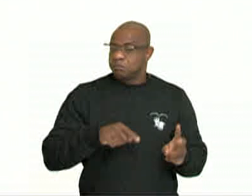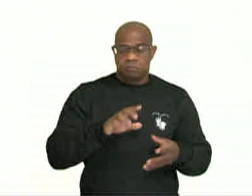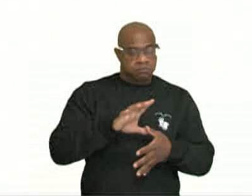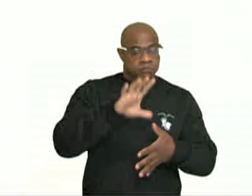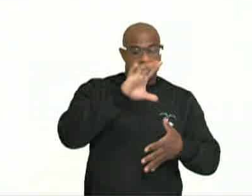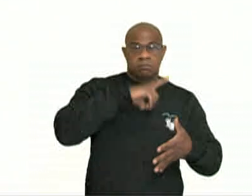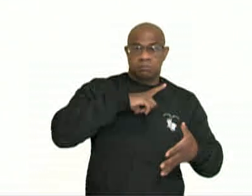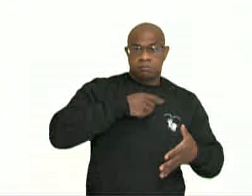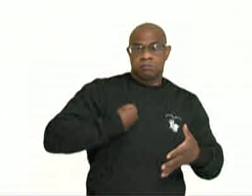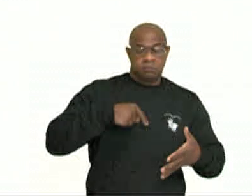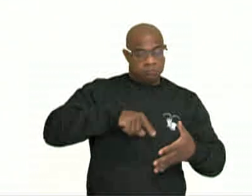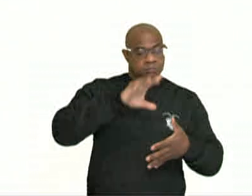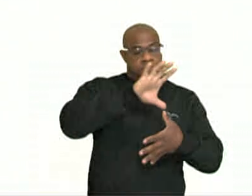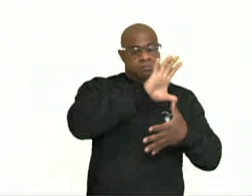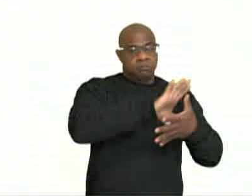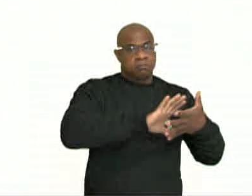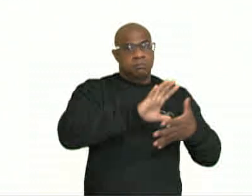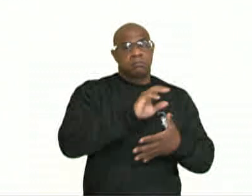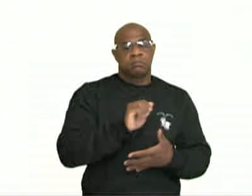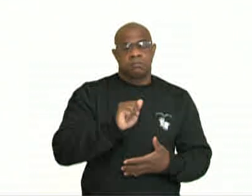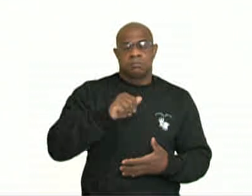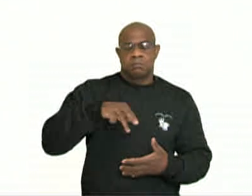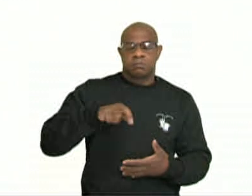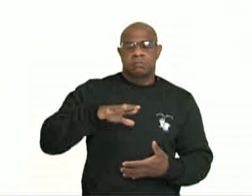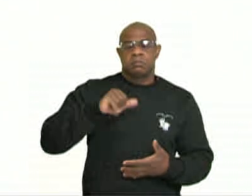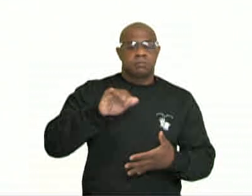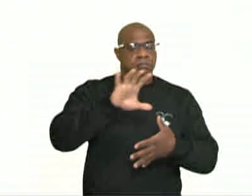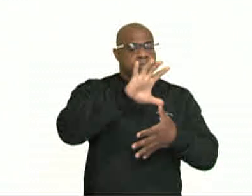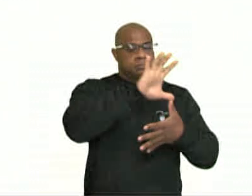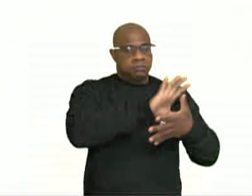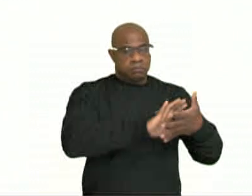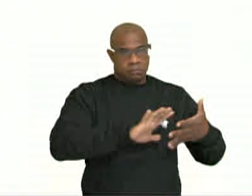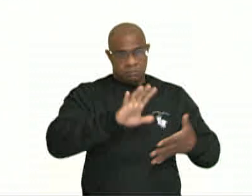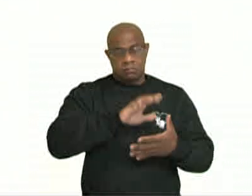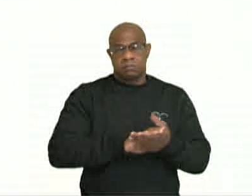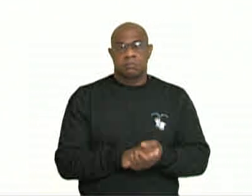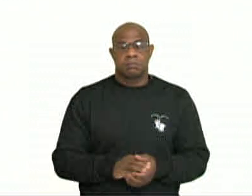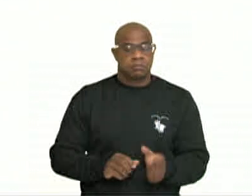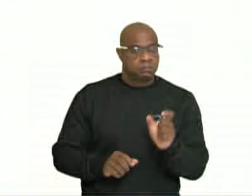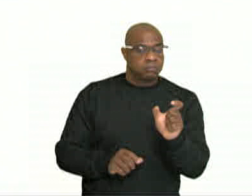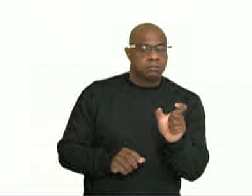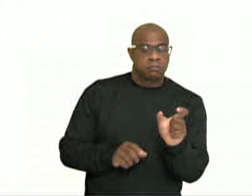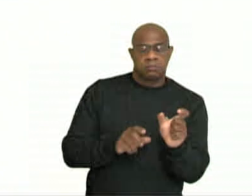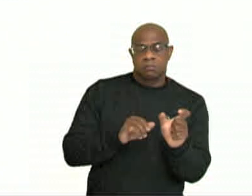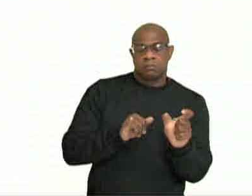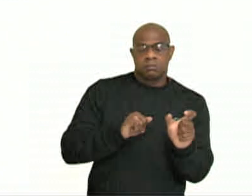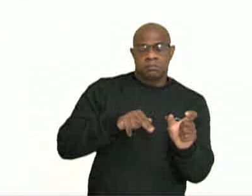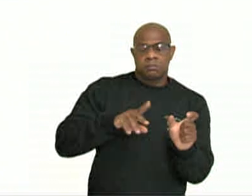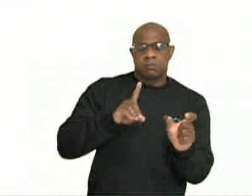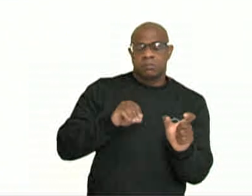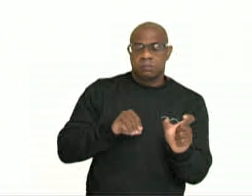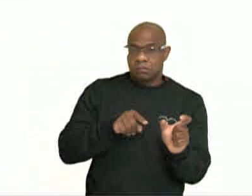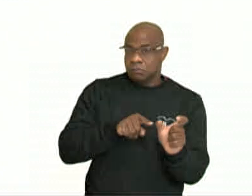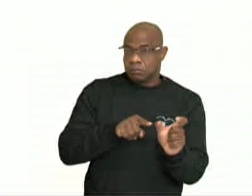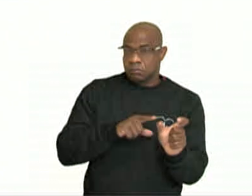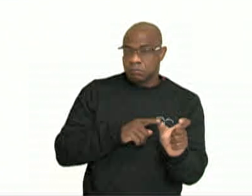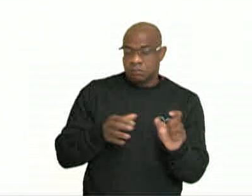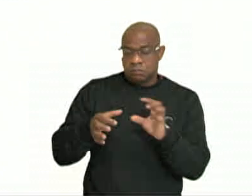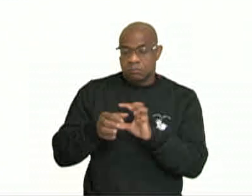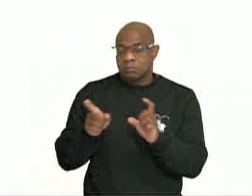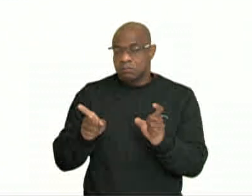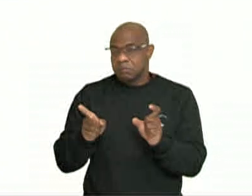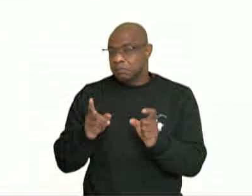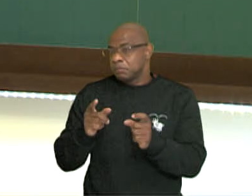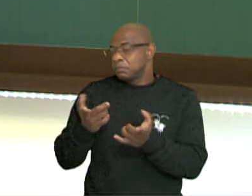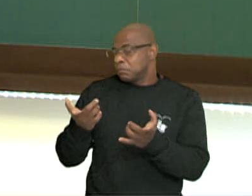América. Até porque o termo índio, vocês viram, está relacionado com a Índia, porque o Cristóvão Colombo,